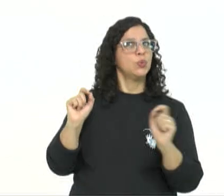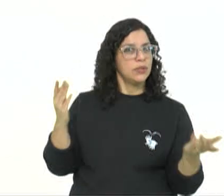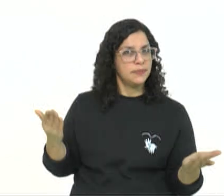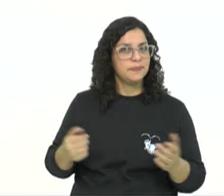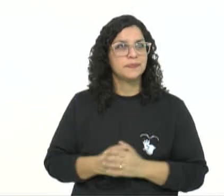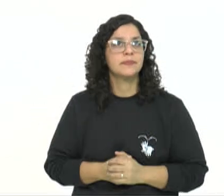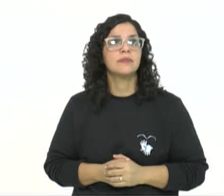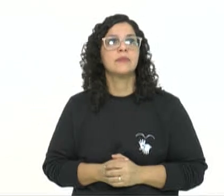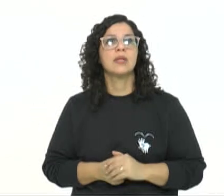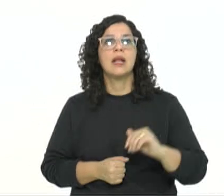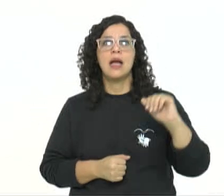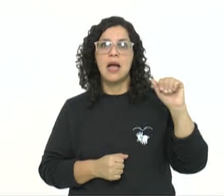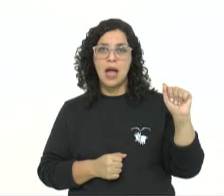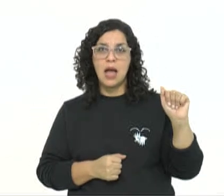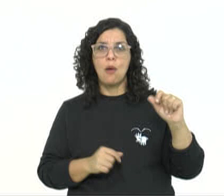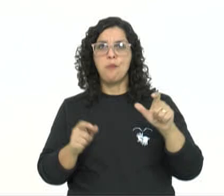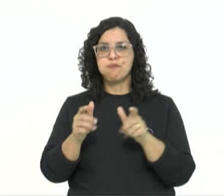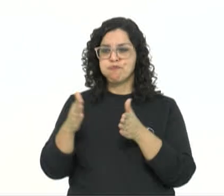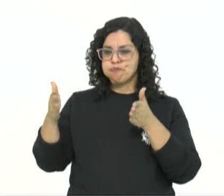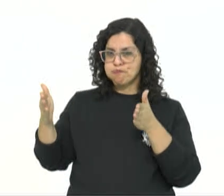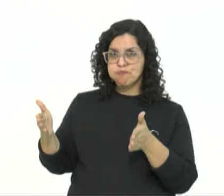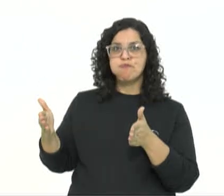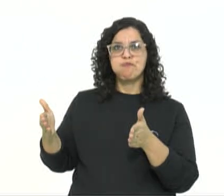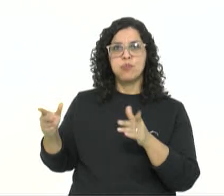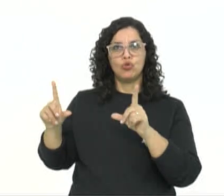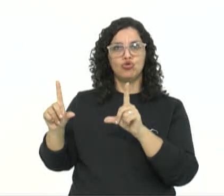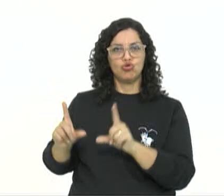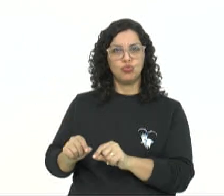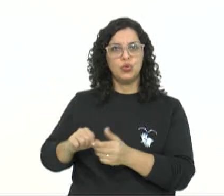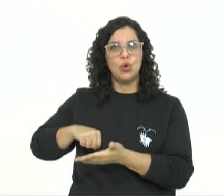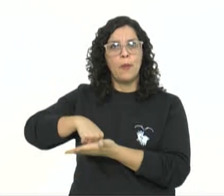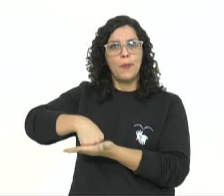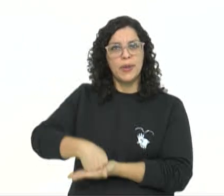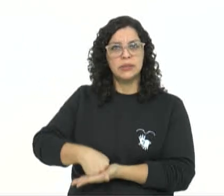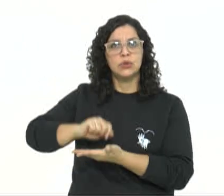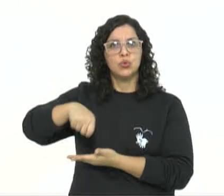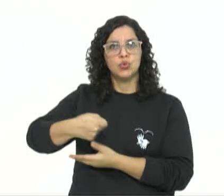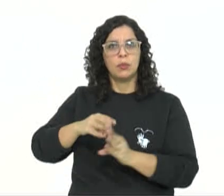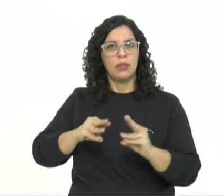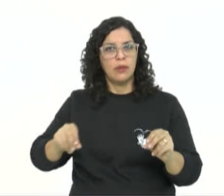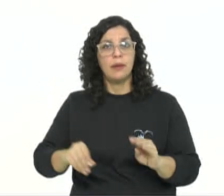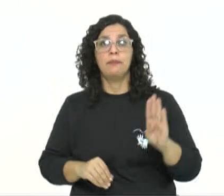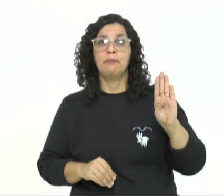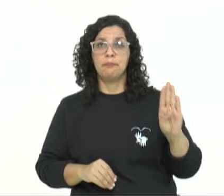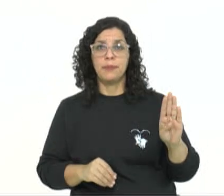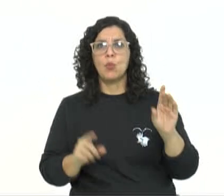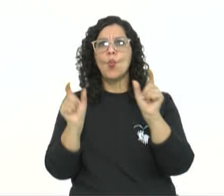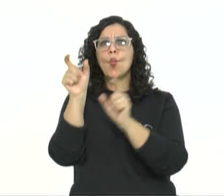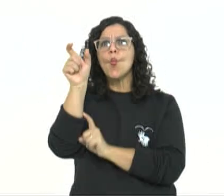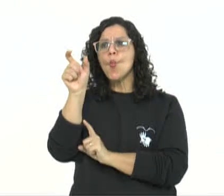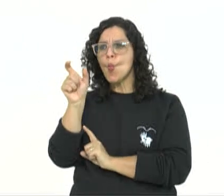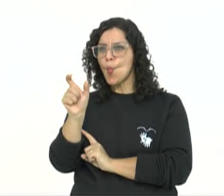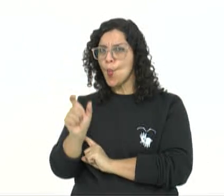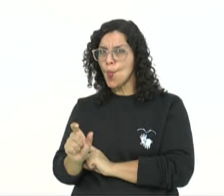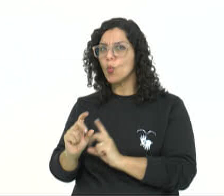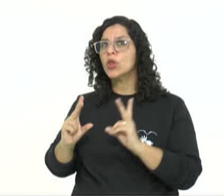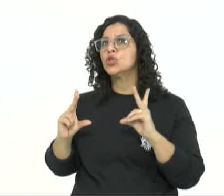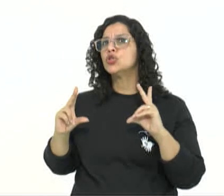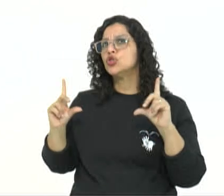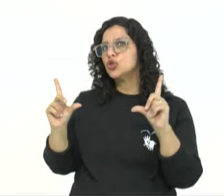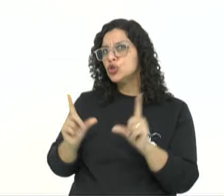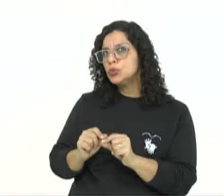pergunta, né? Esses pneus devem ser mais largos, reduzindo a pressão sobre o solo? B, estreitos, reduzindo a